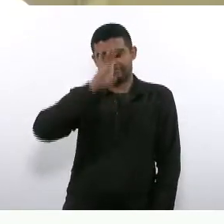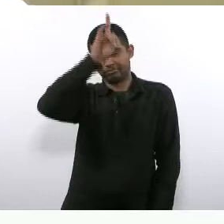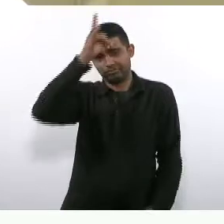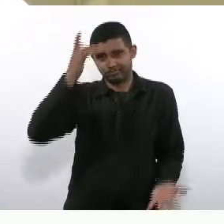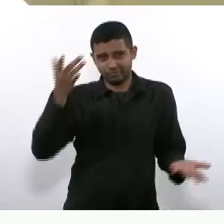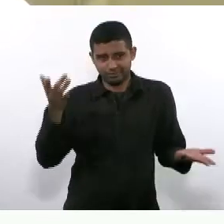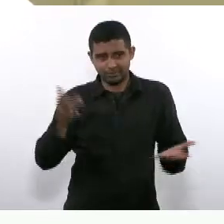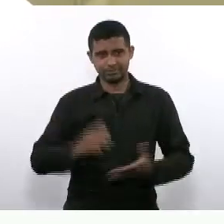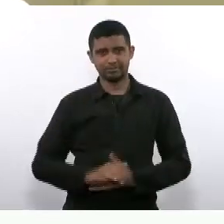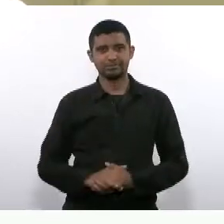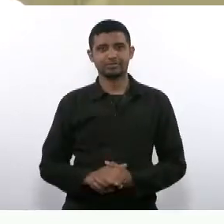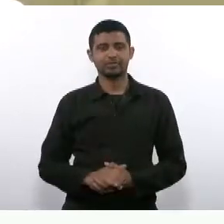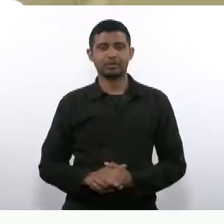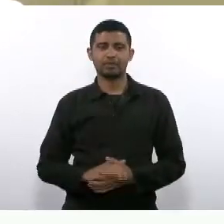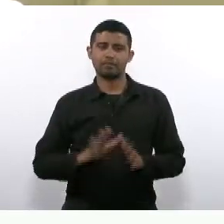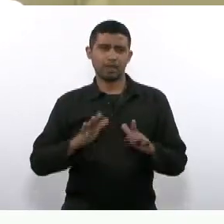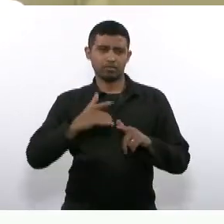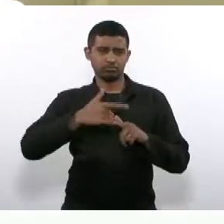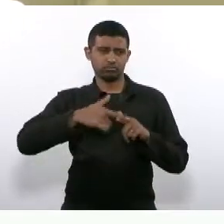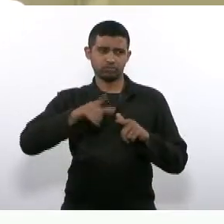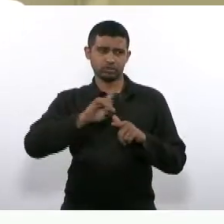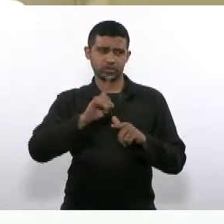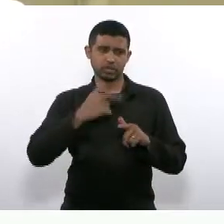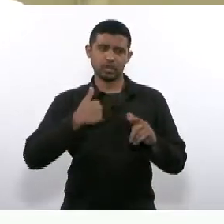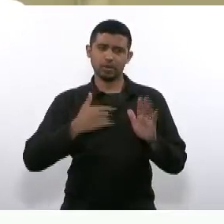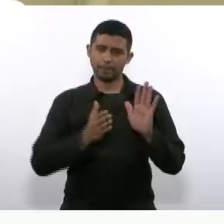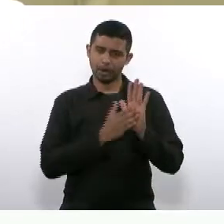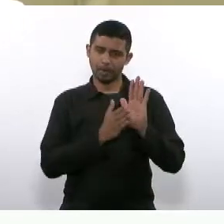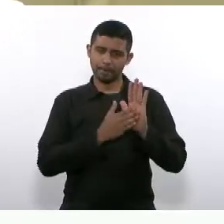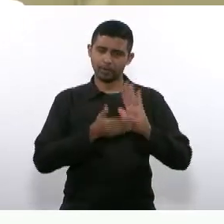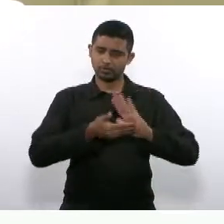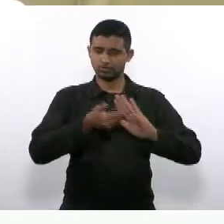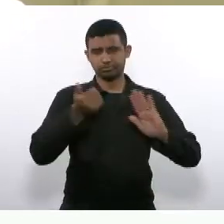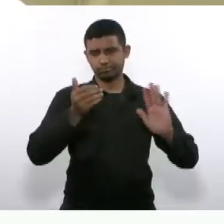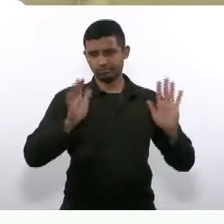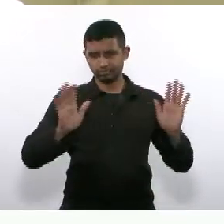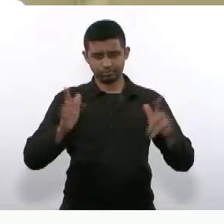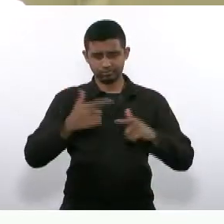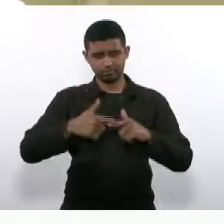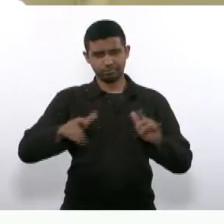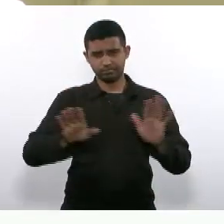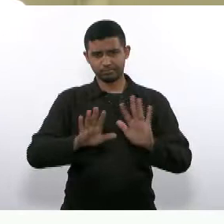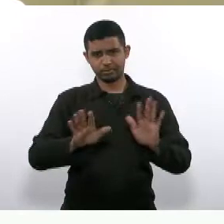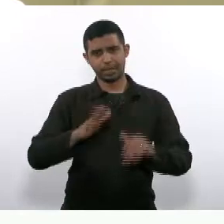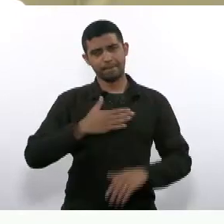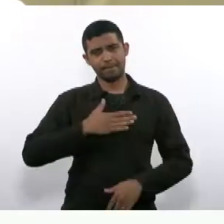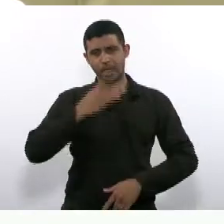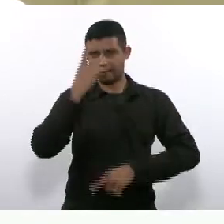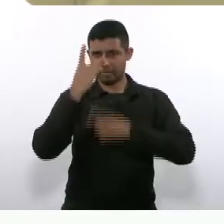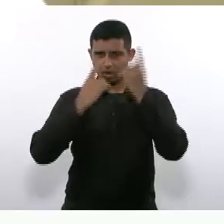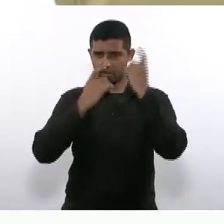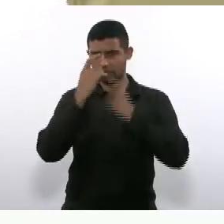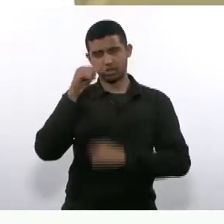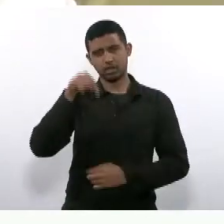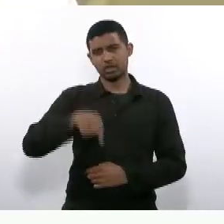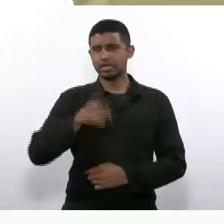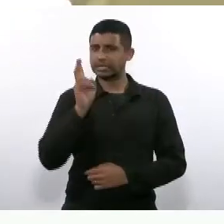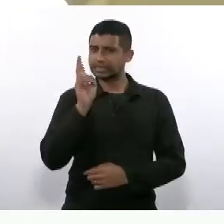tem problema, presidente, de retirar a minha proposta. Claro que a minha preocupação aqui é